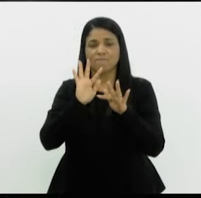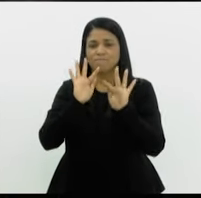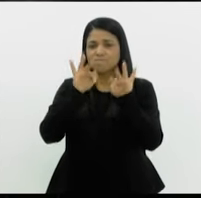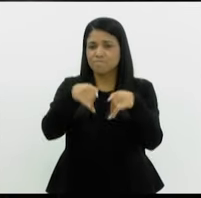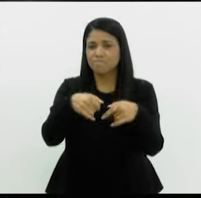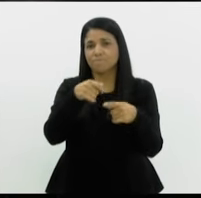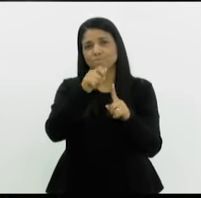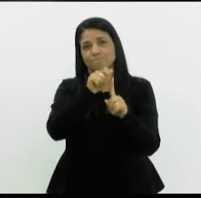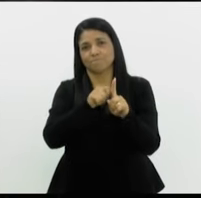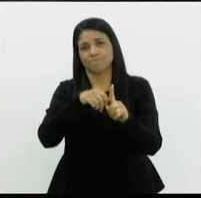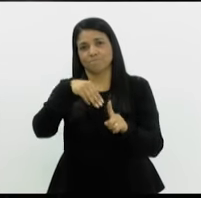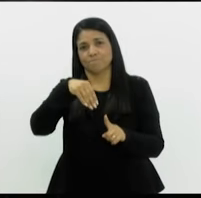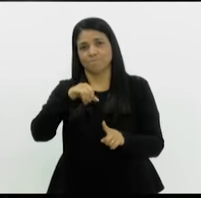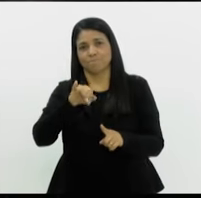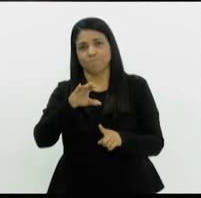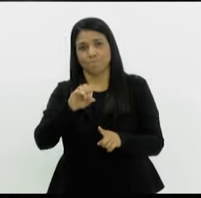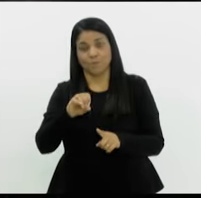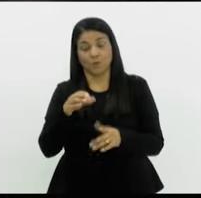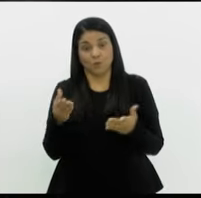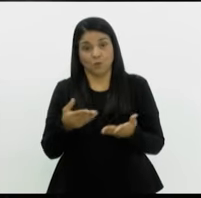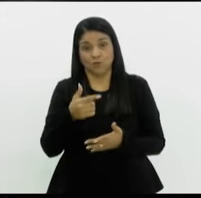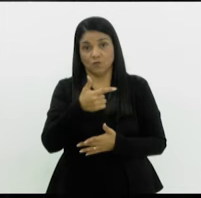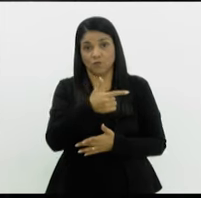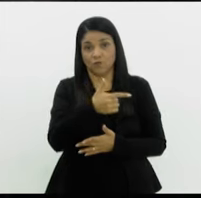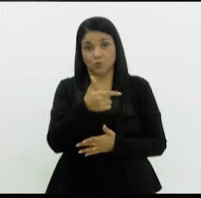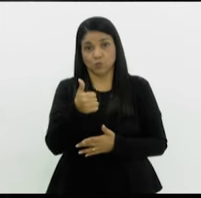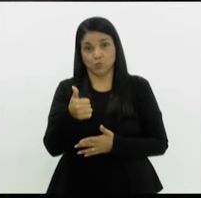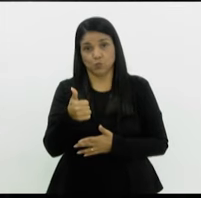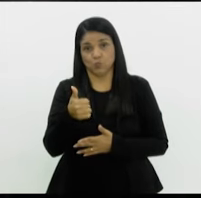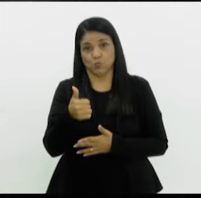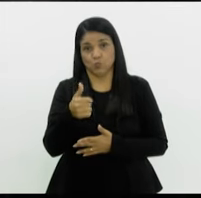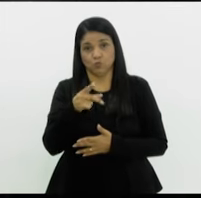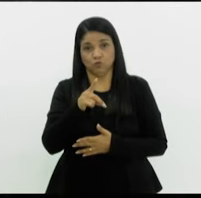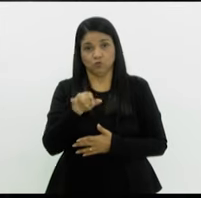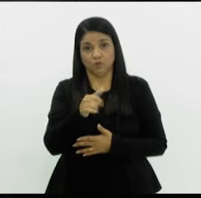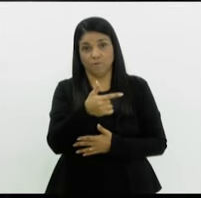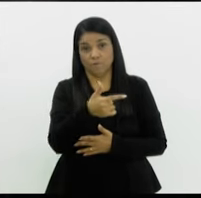de maio, hoje é 21 de maio, Dia